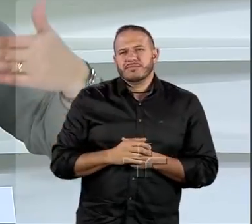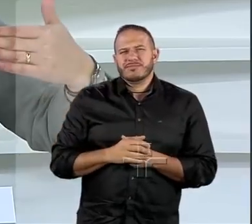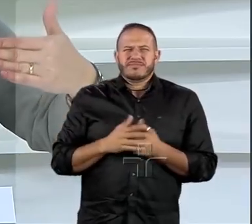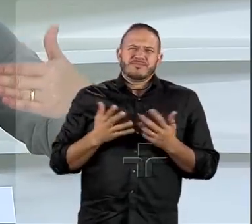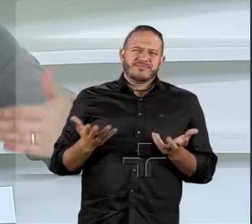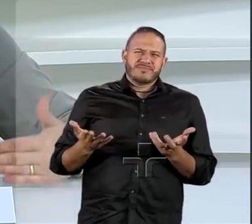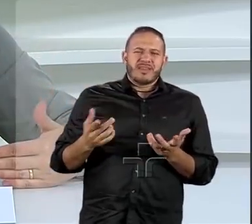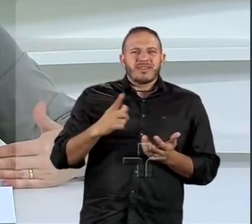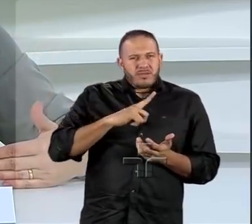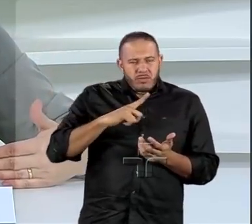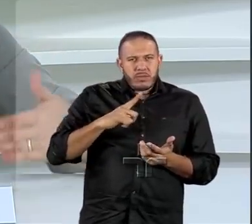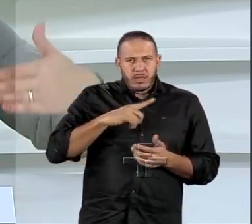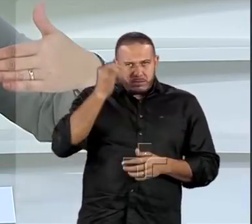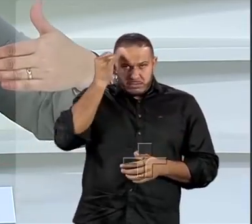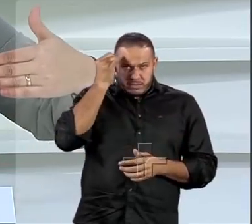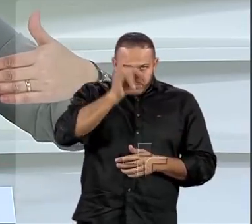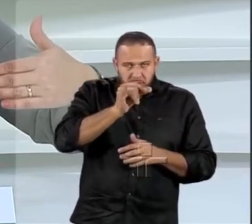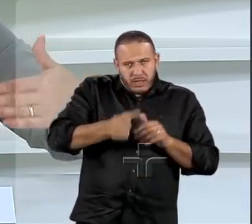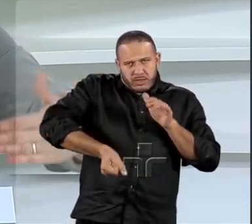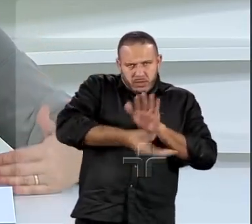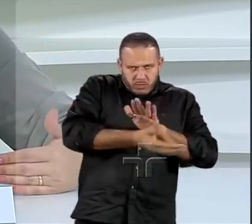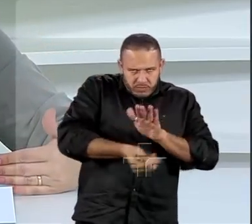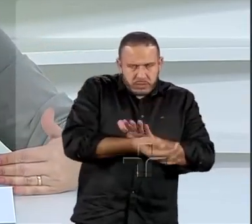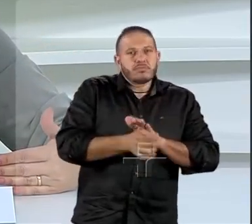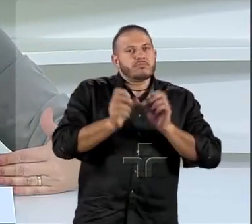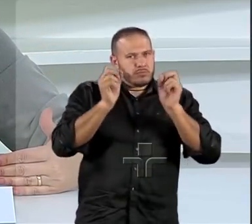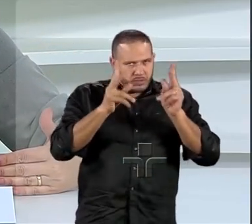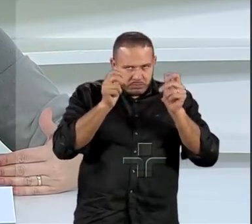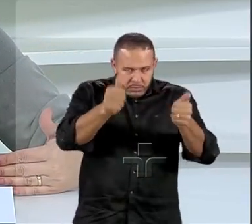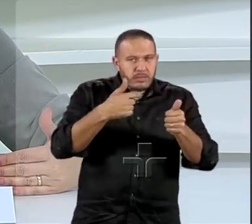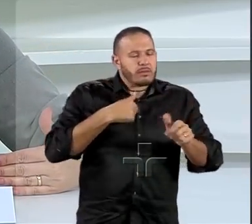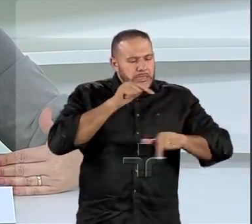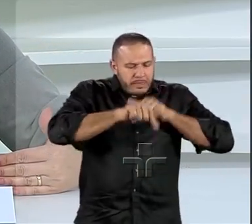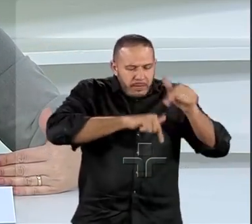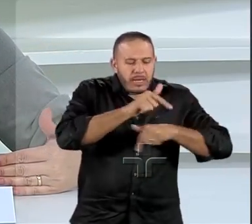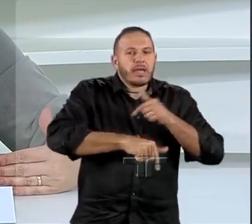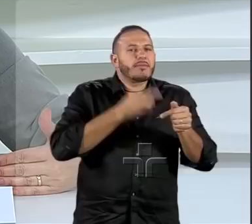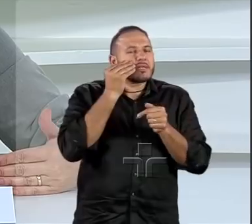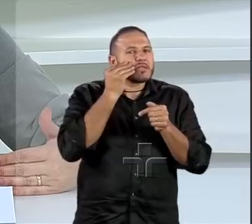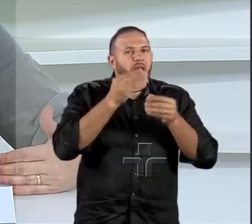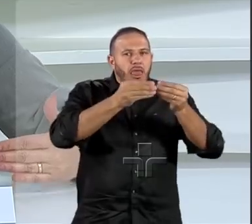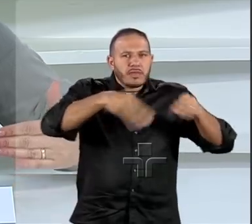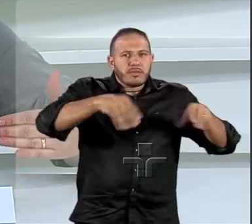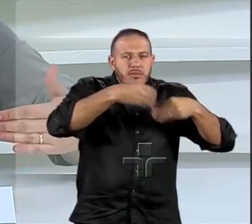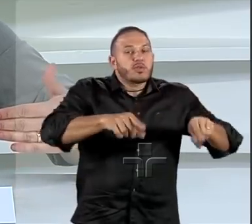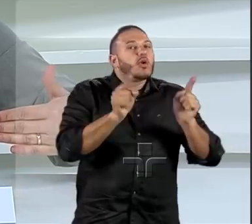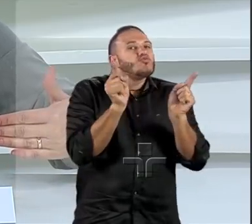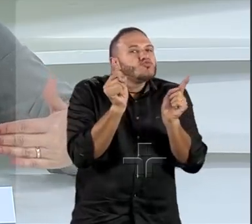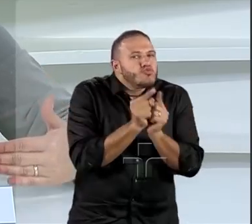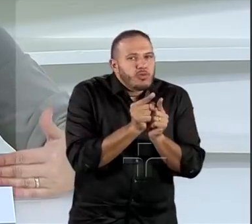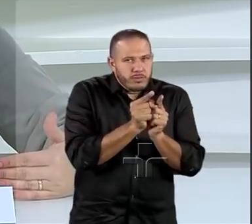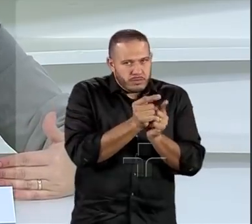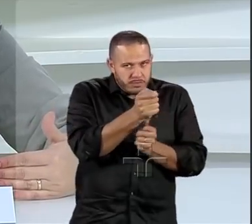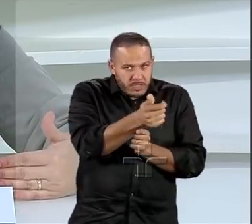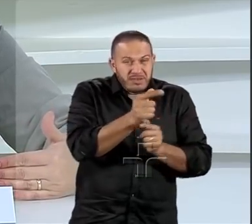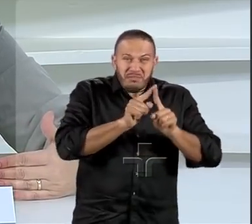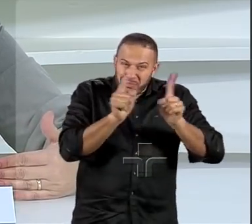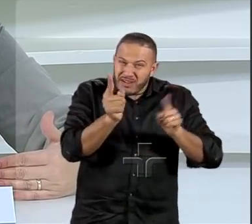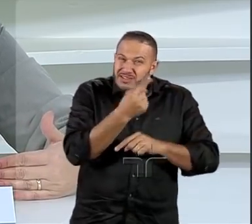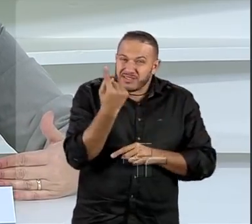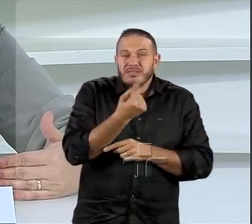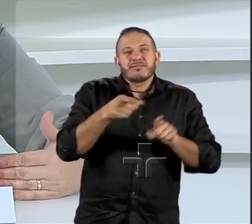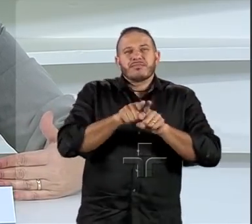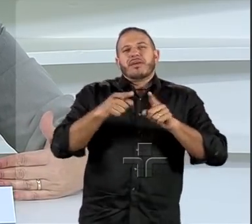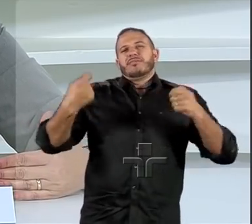tem que combater a corrupção, tem que trabalhar na gestão para reduzir o desperdício, mas nós também